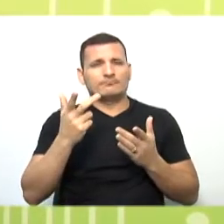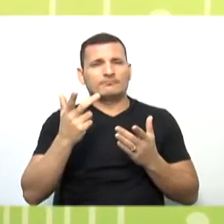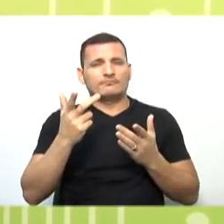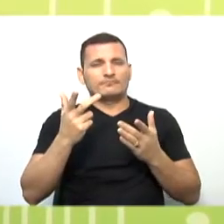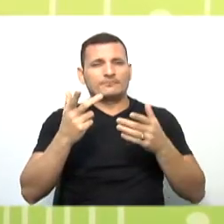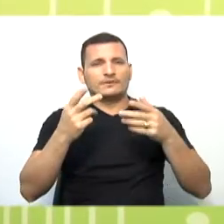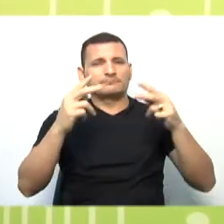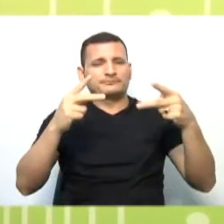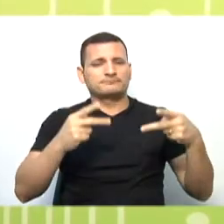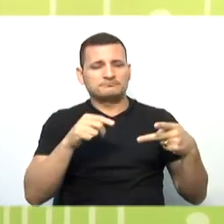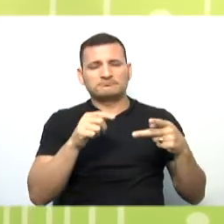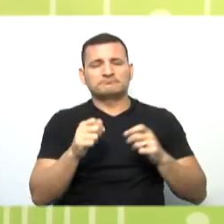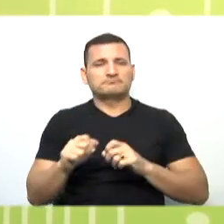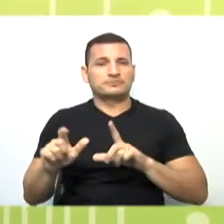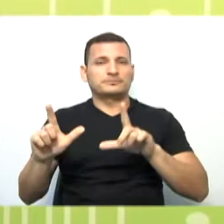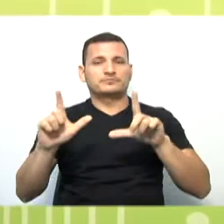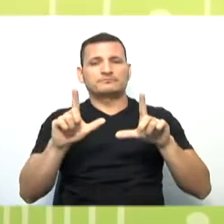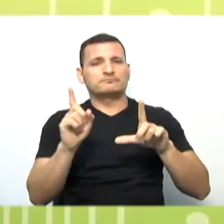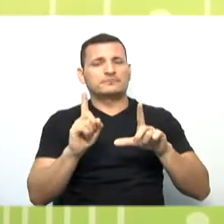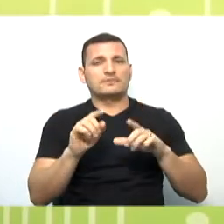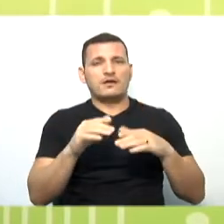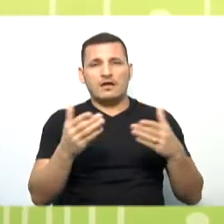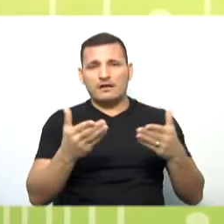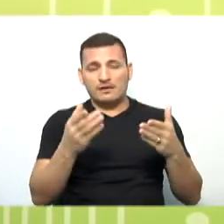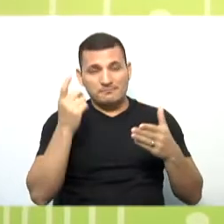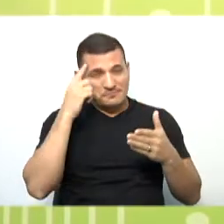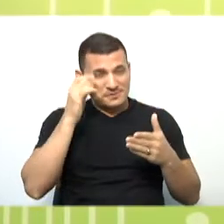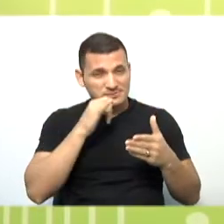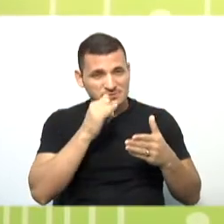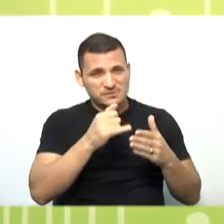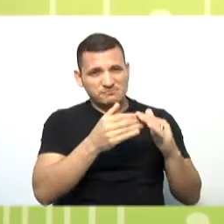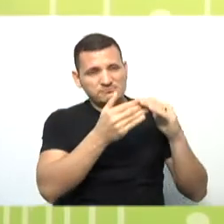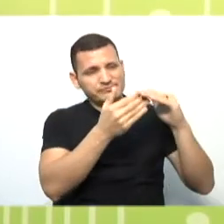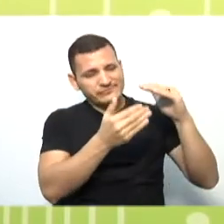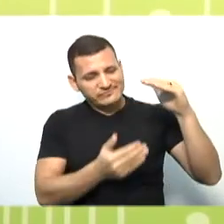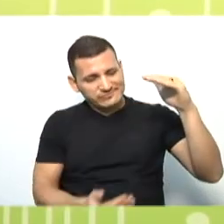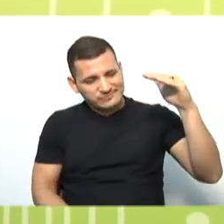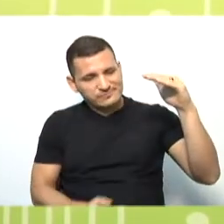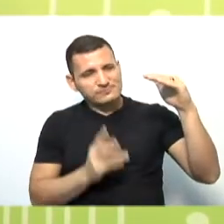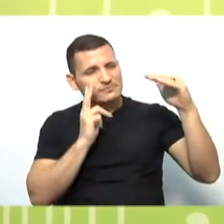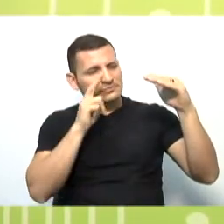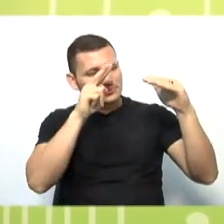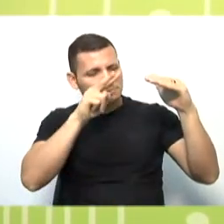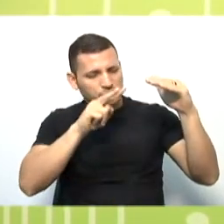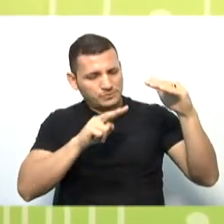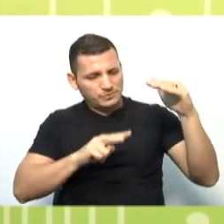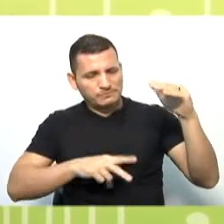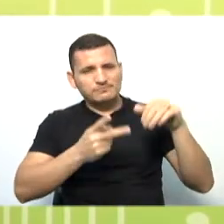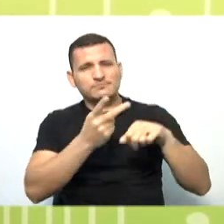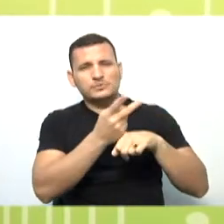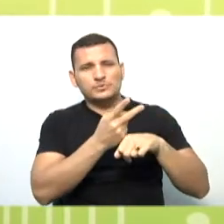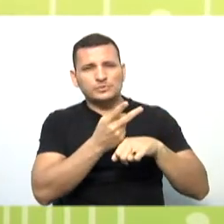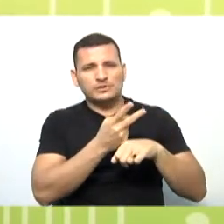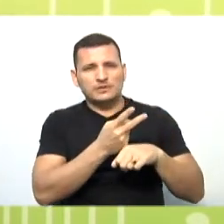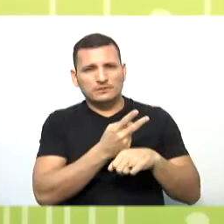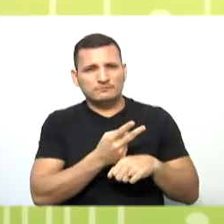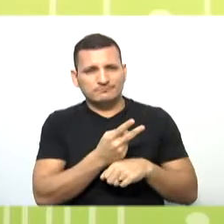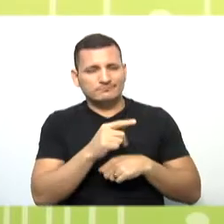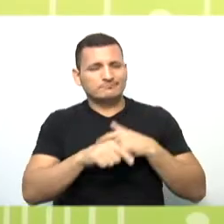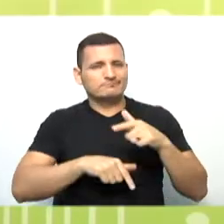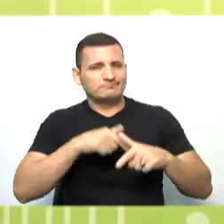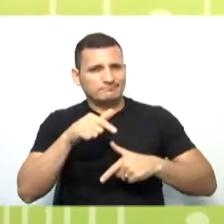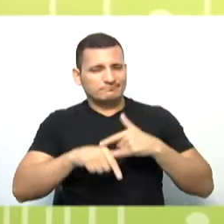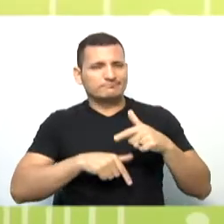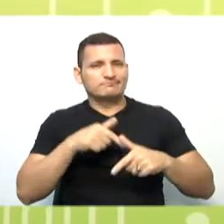roda corretamente. Agora imagina um código grande, você tendo que encontrar esse erro minucioso, esse bug minucioso dentro do